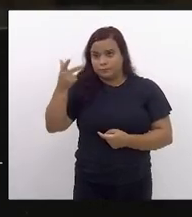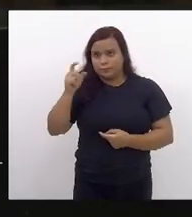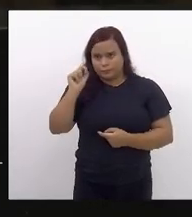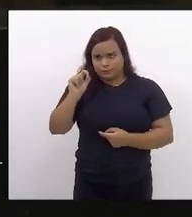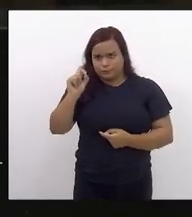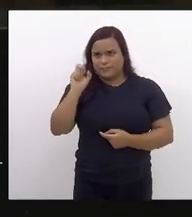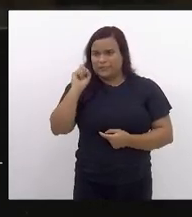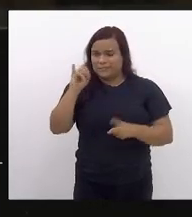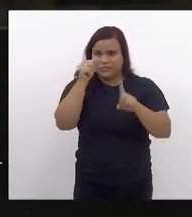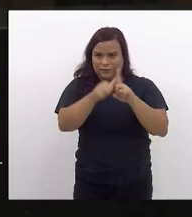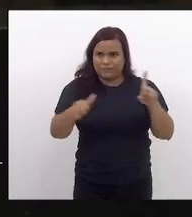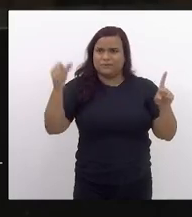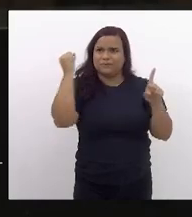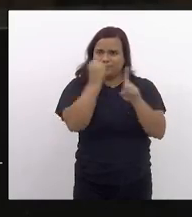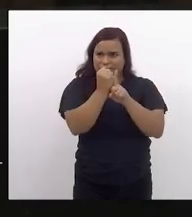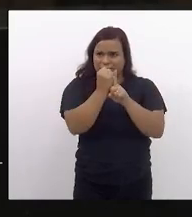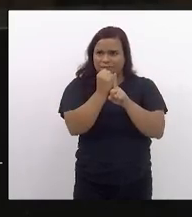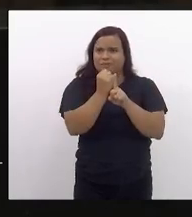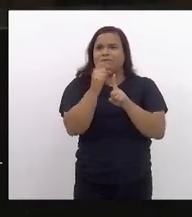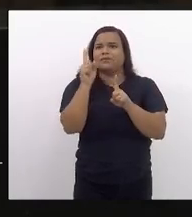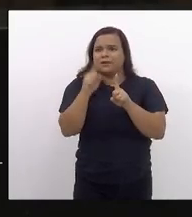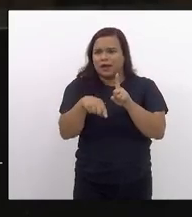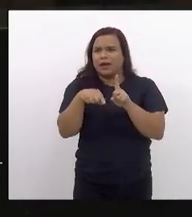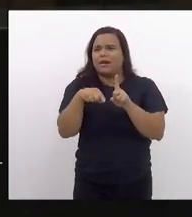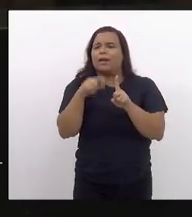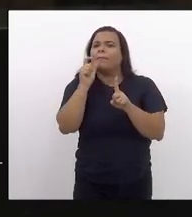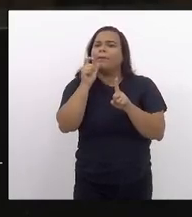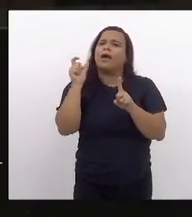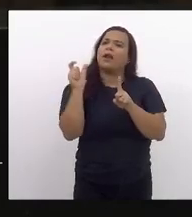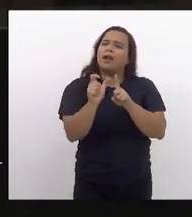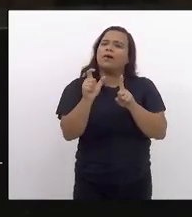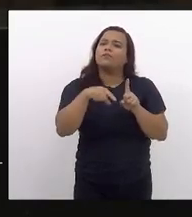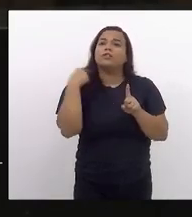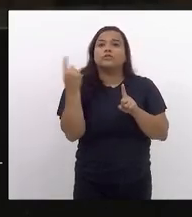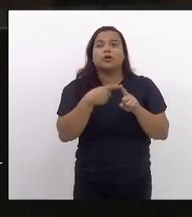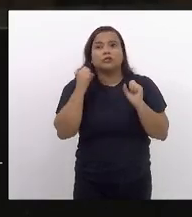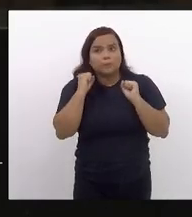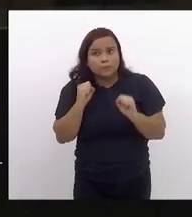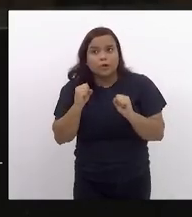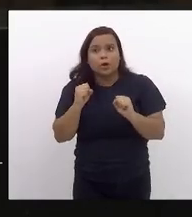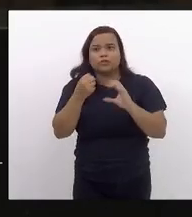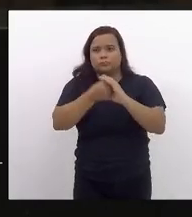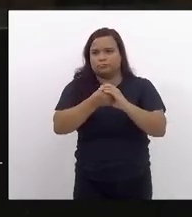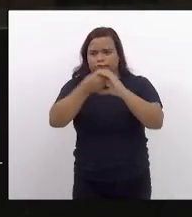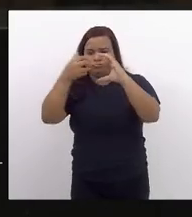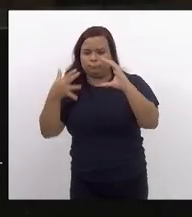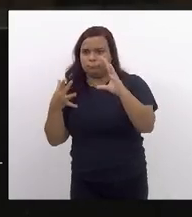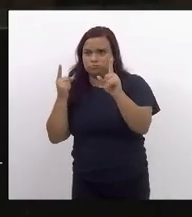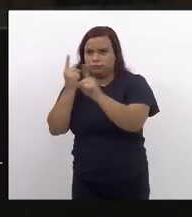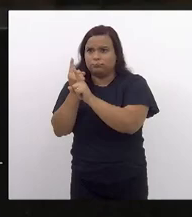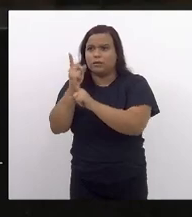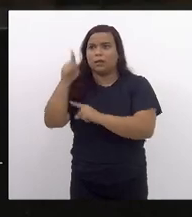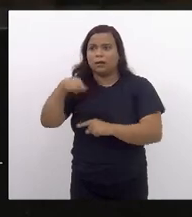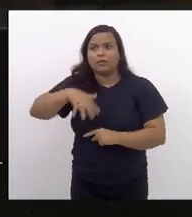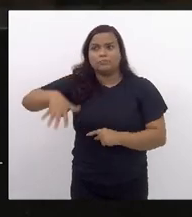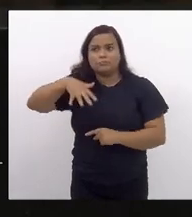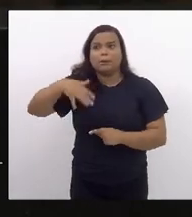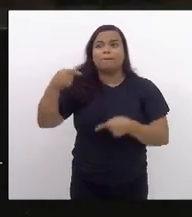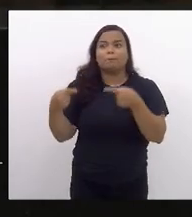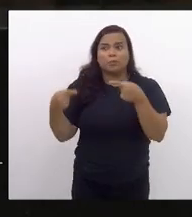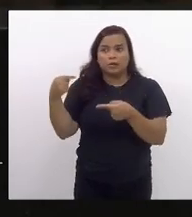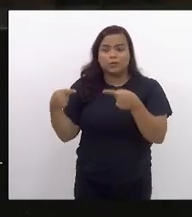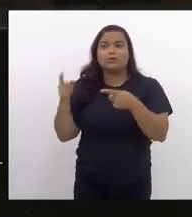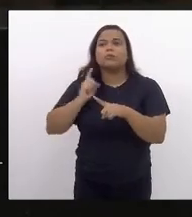se feminicídio é uma palavra que podemos caracterizá-la em si como algo político, afinal de